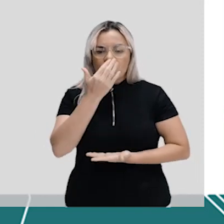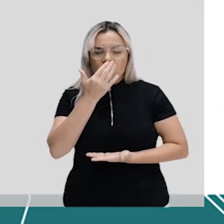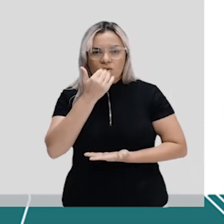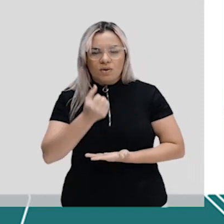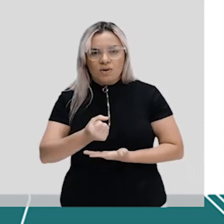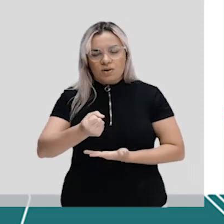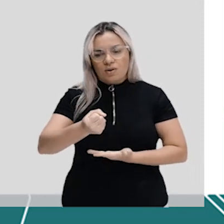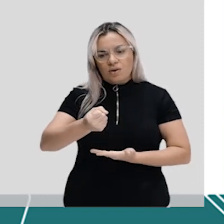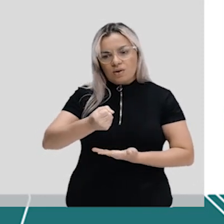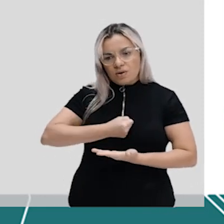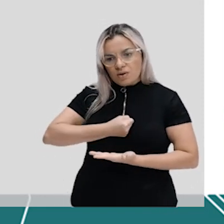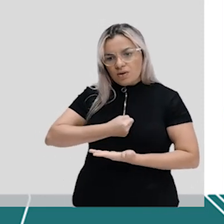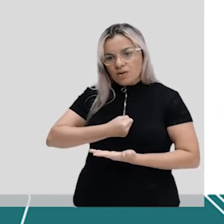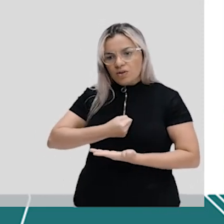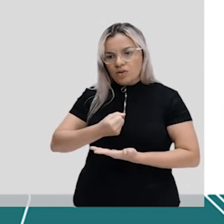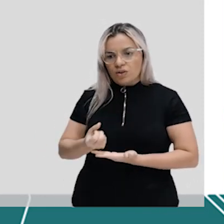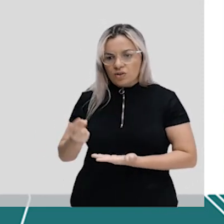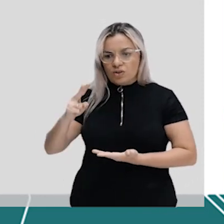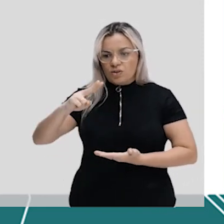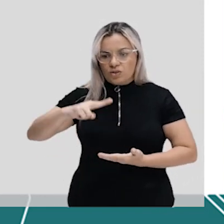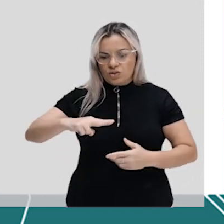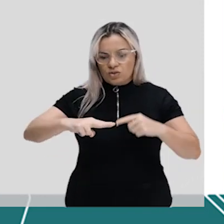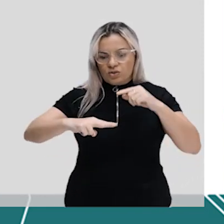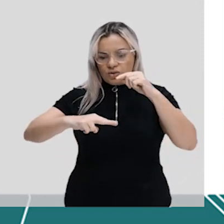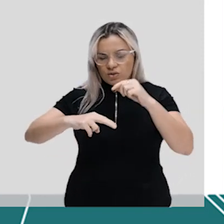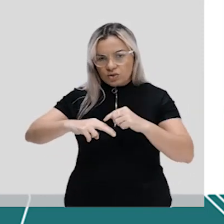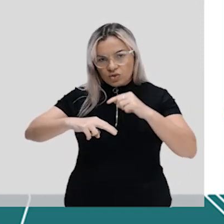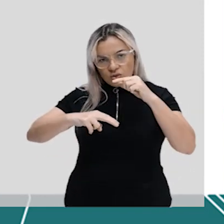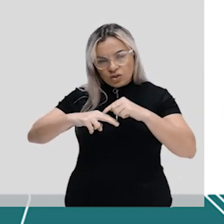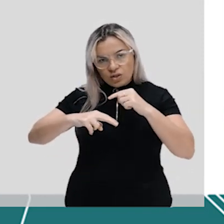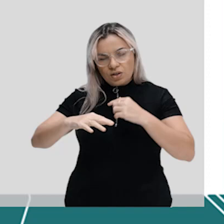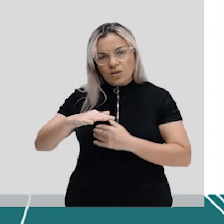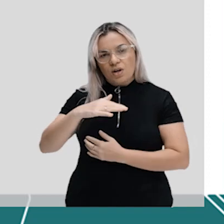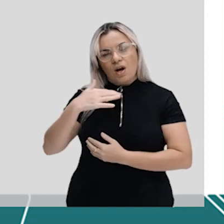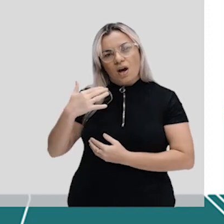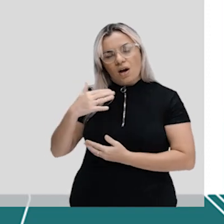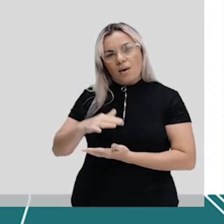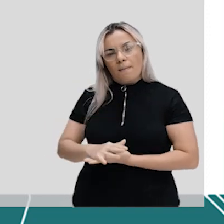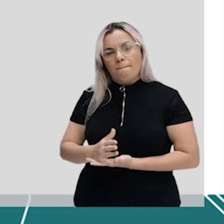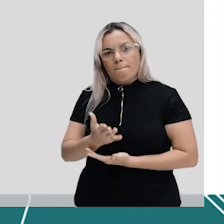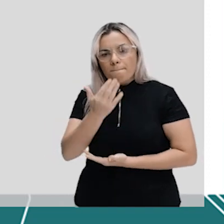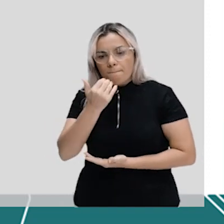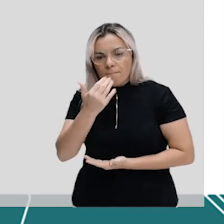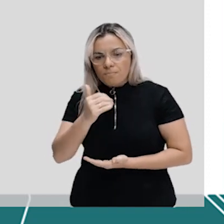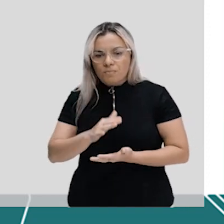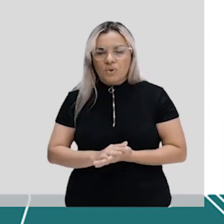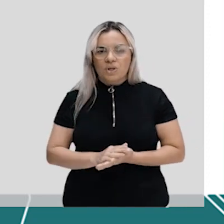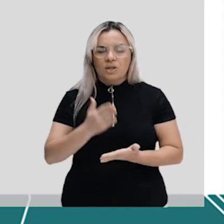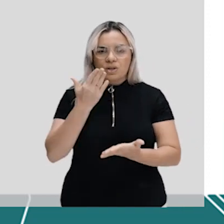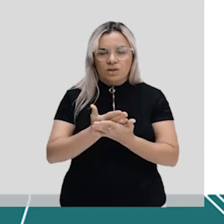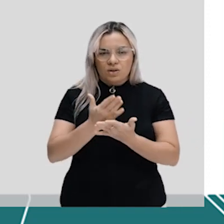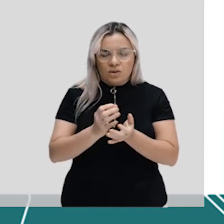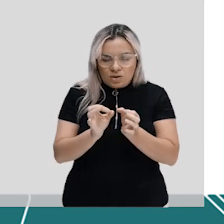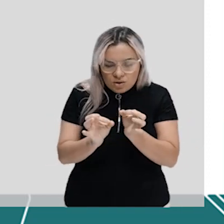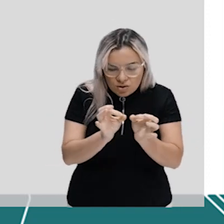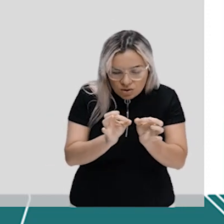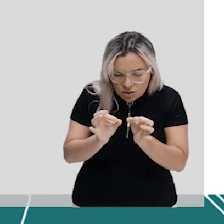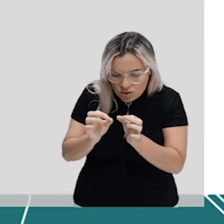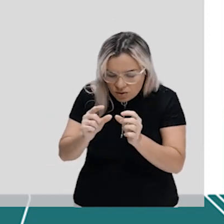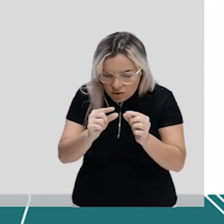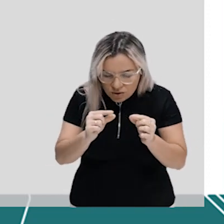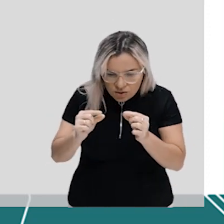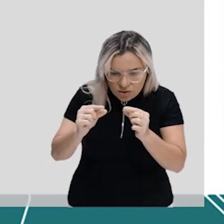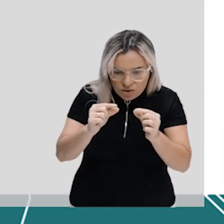fosse um entomólogo, né, que estudava insetos, mas ele era um estudioso sobre os micro-organismos. E aí ele